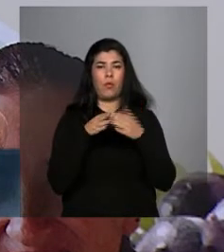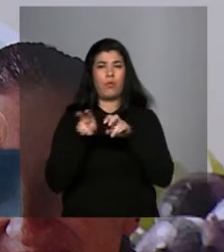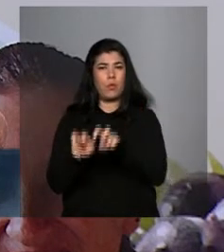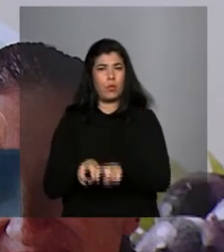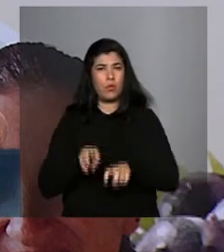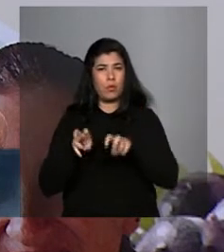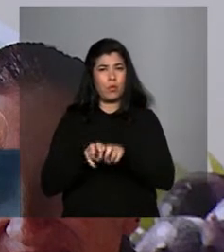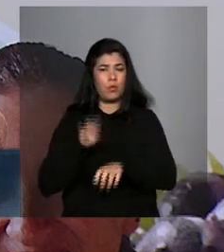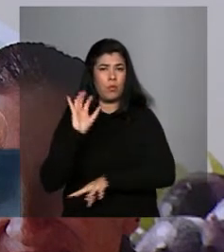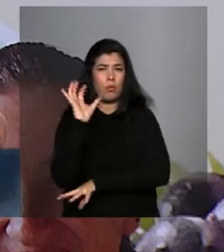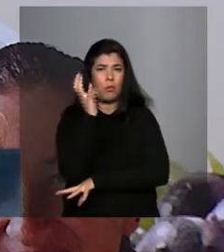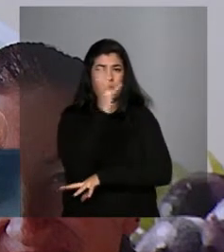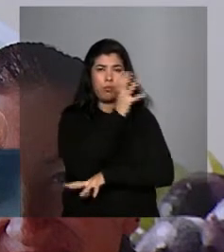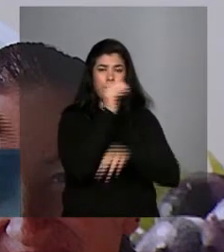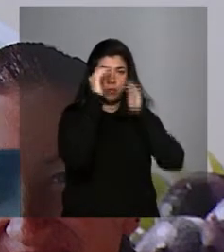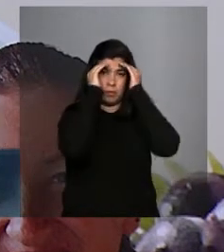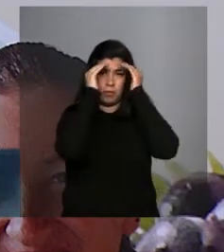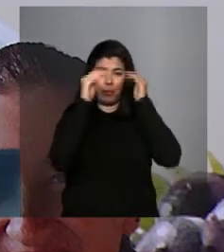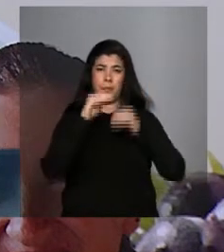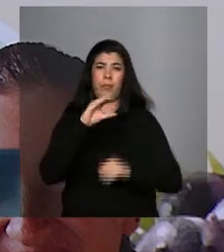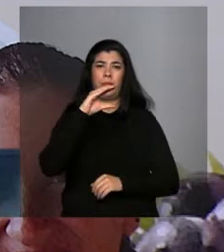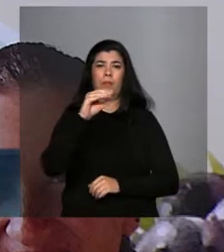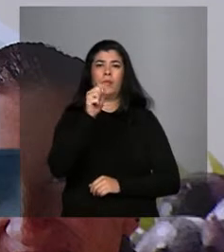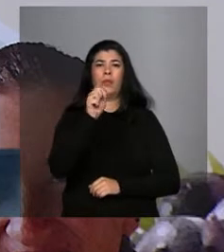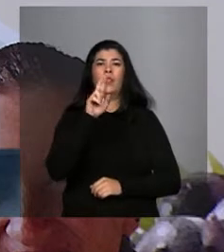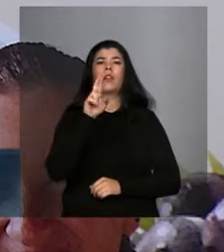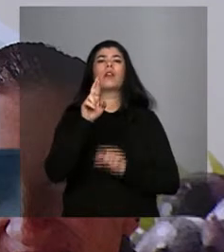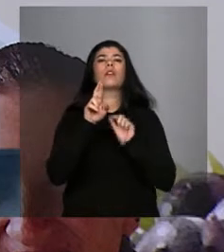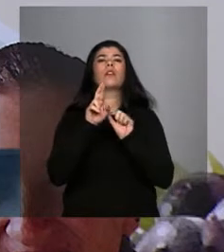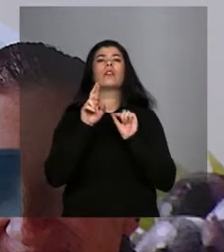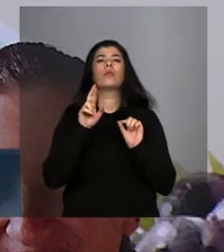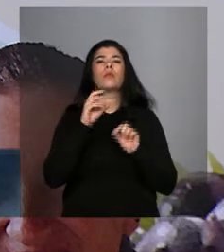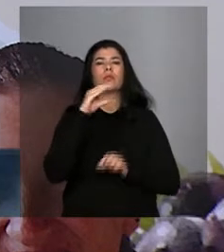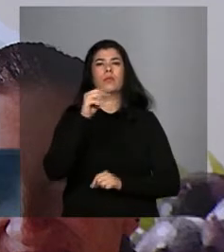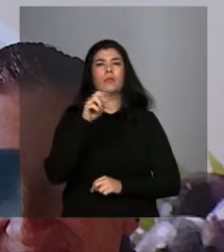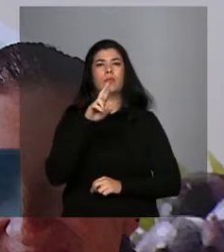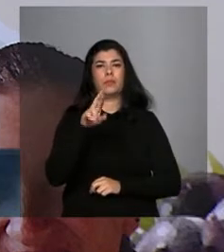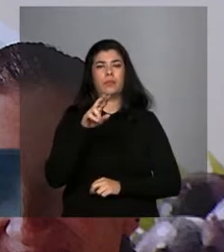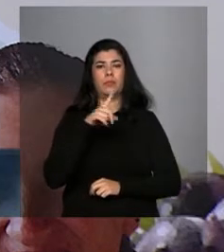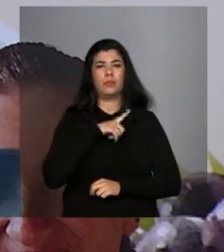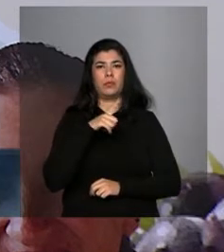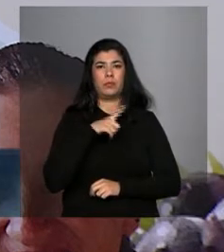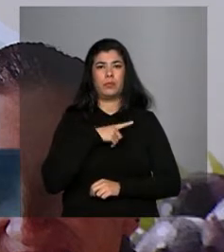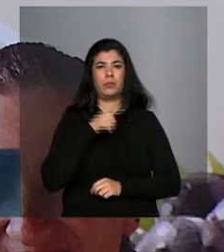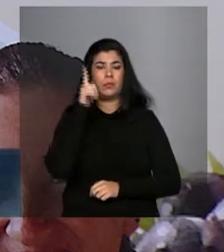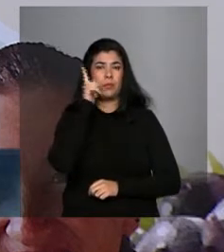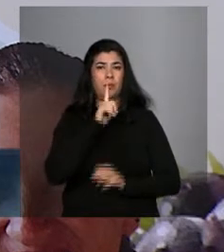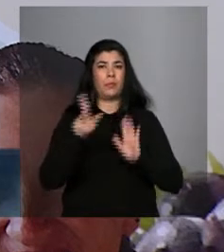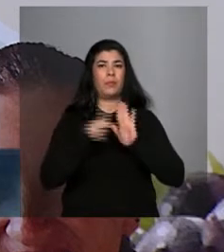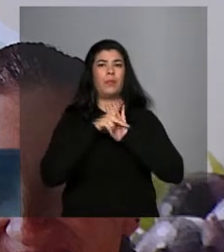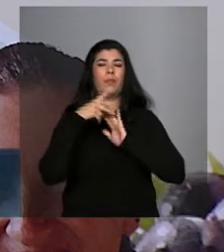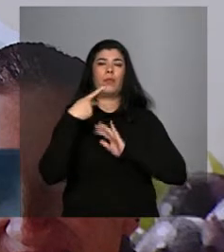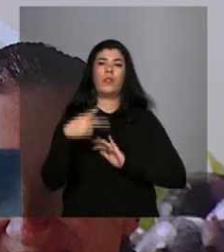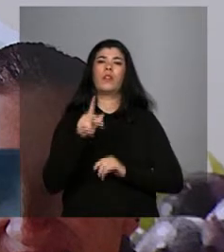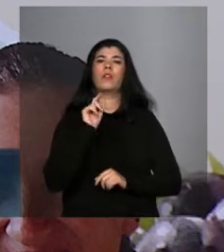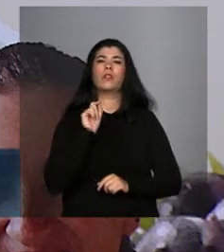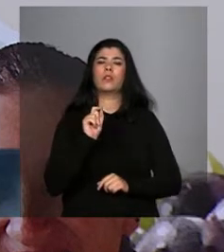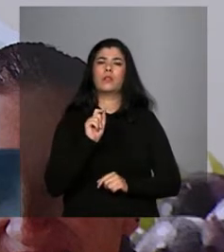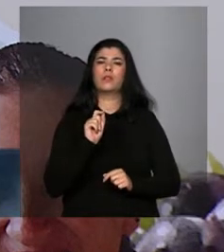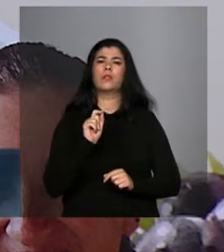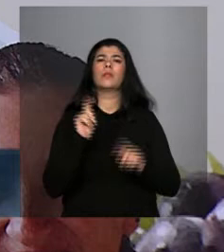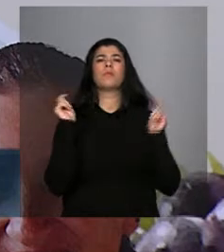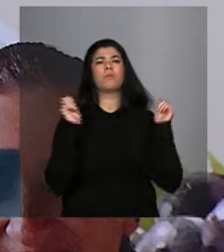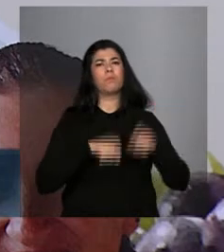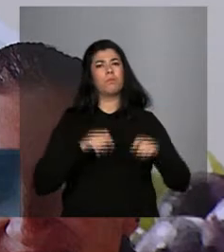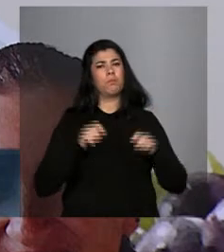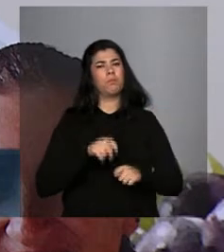elaboração do CAR. O CAR foi uma conquista, porque o CAR mostra que é possível,